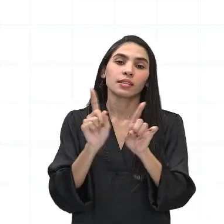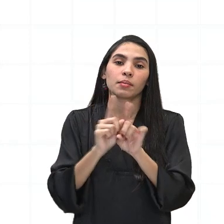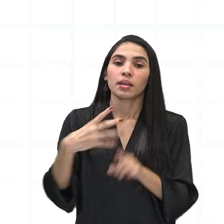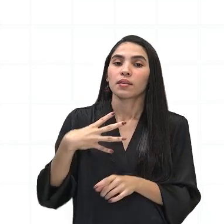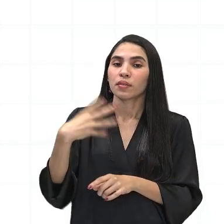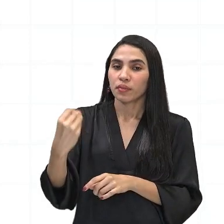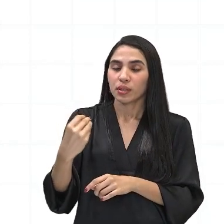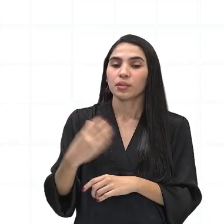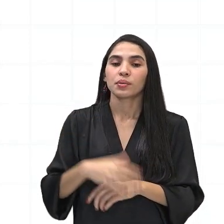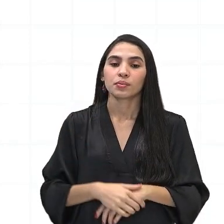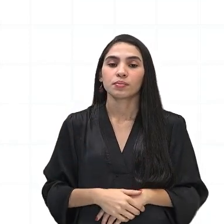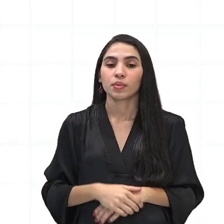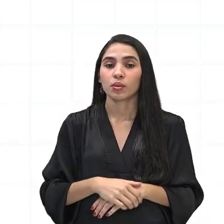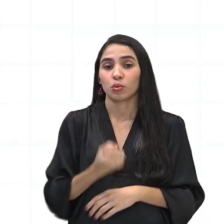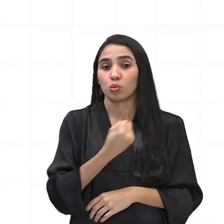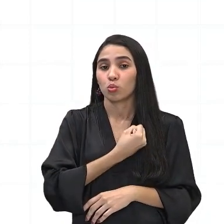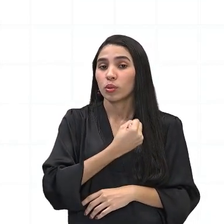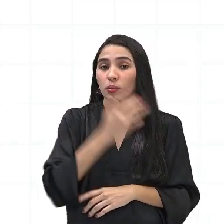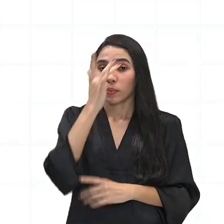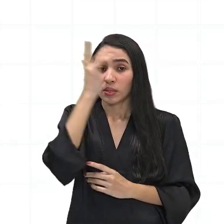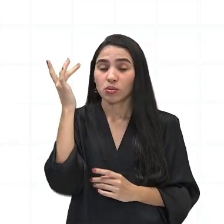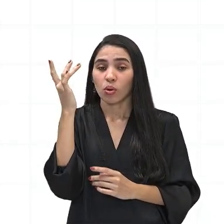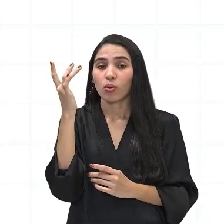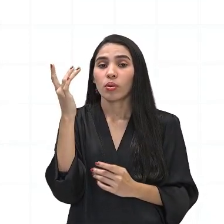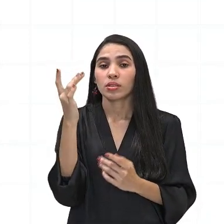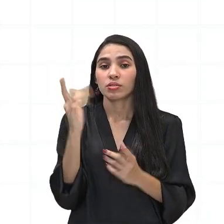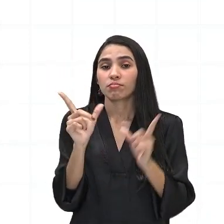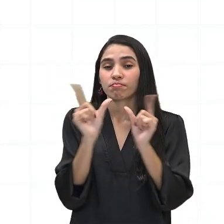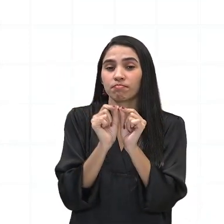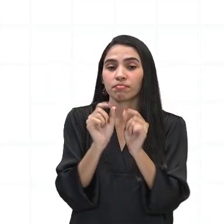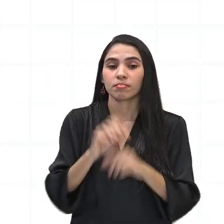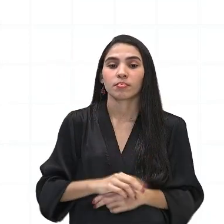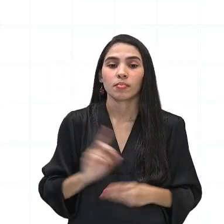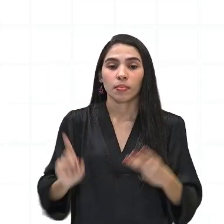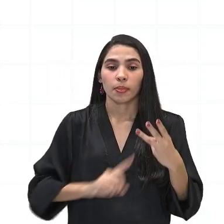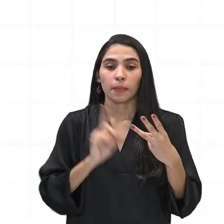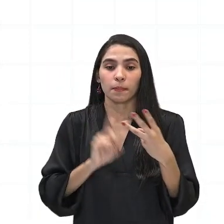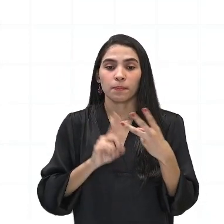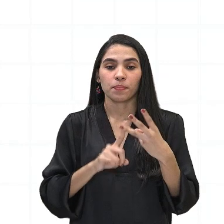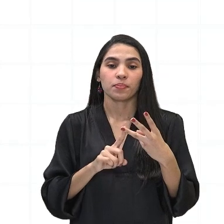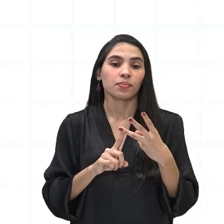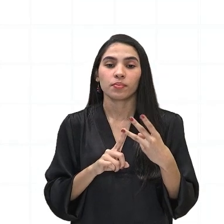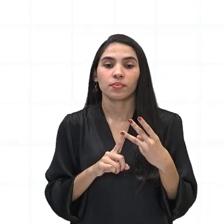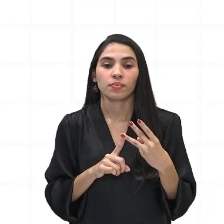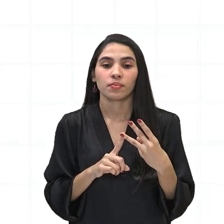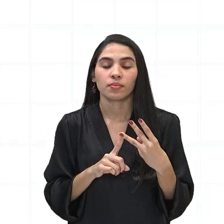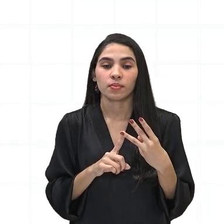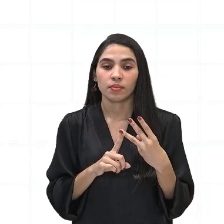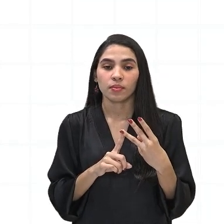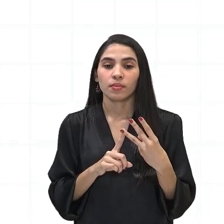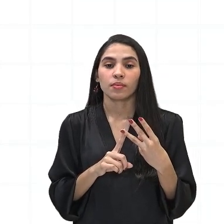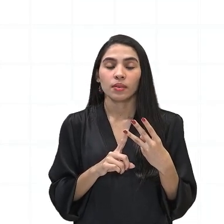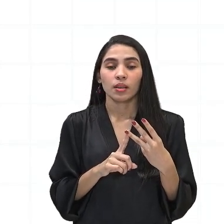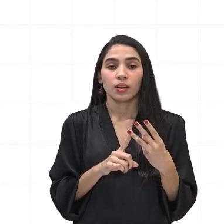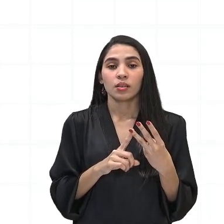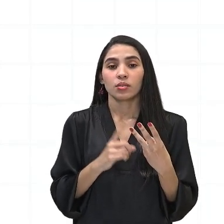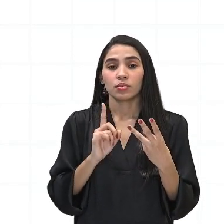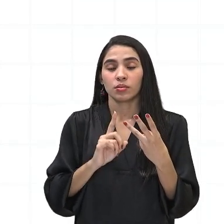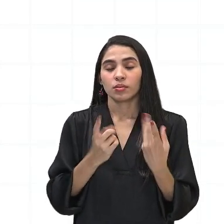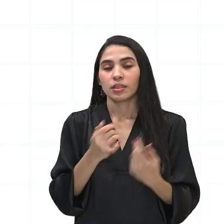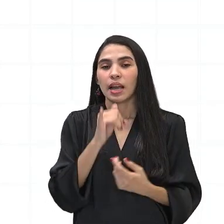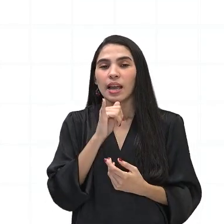mesmo, olhem só. Estou aqui no jardim, passeando com vocês por um jardim muito belo, muito bonito. Notem